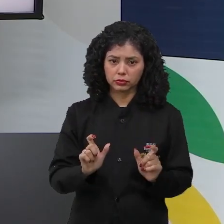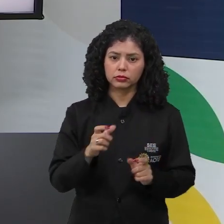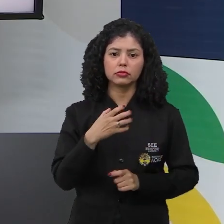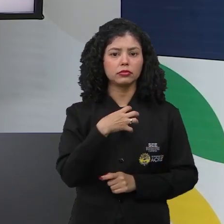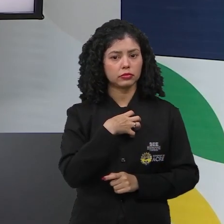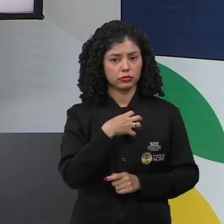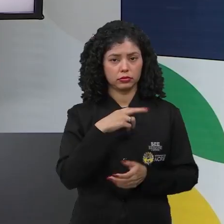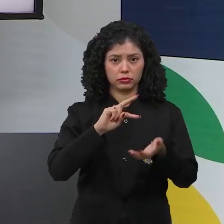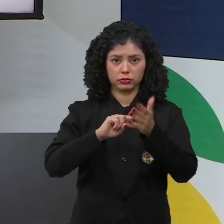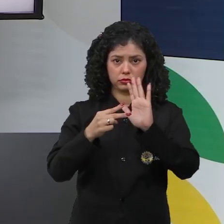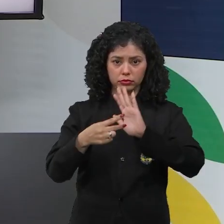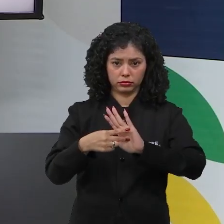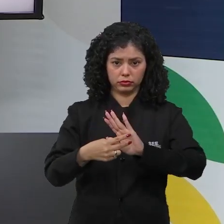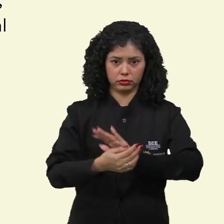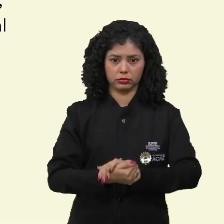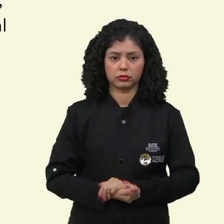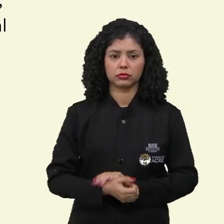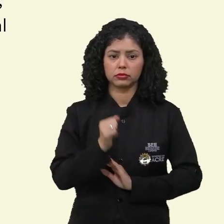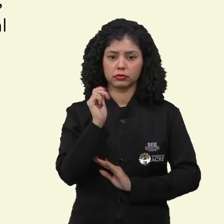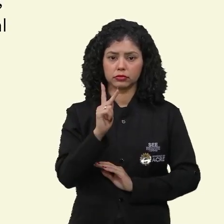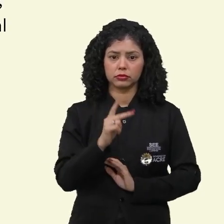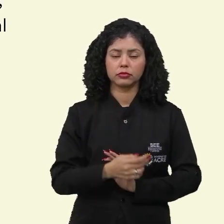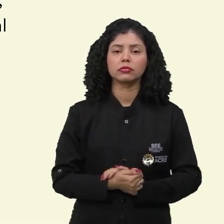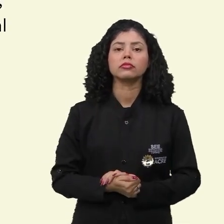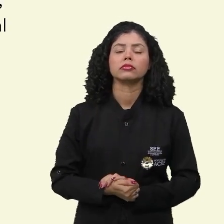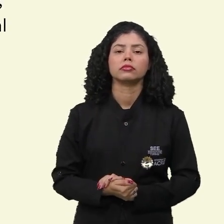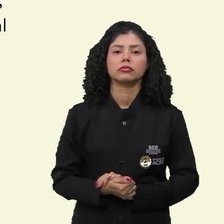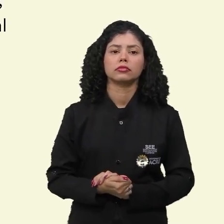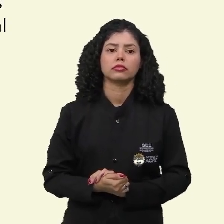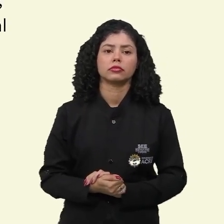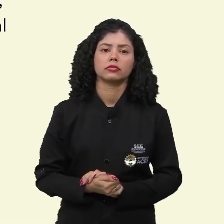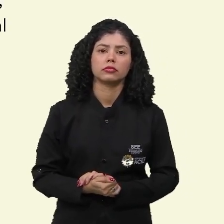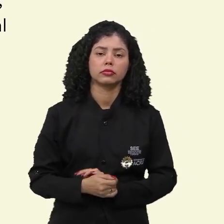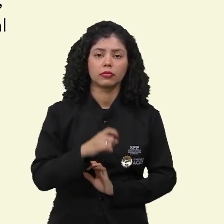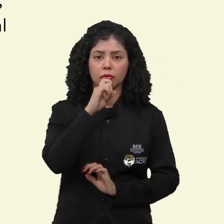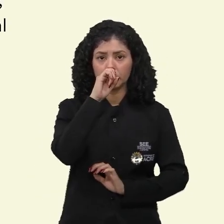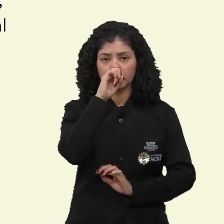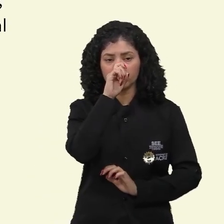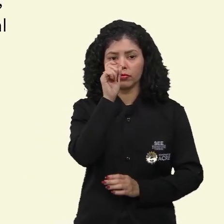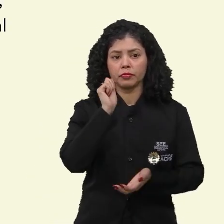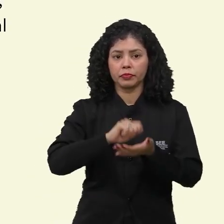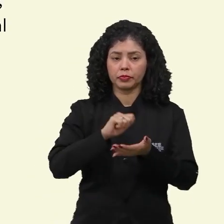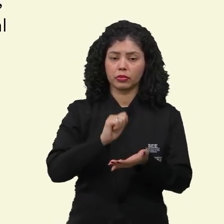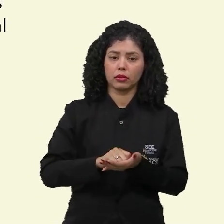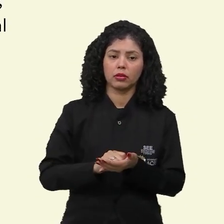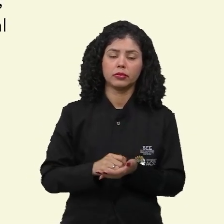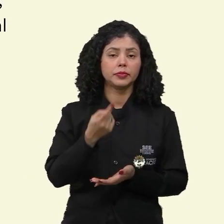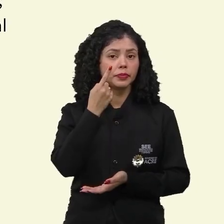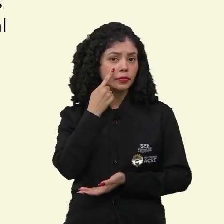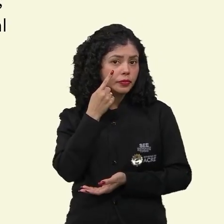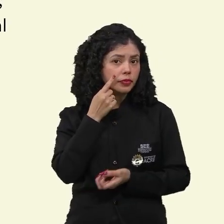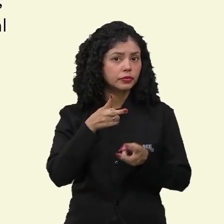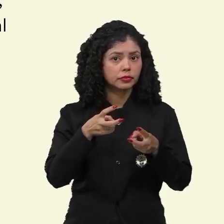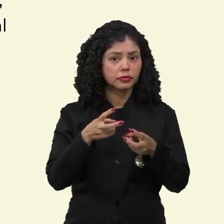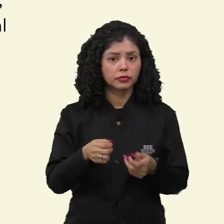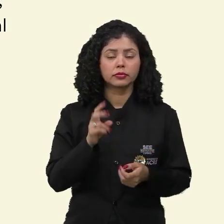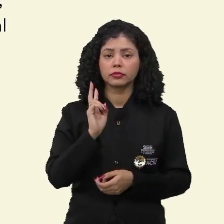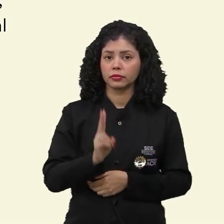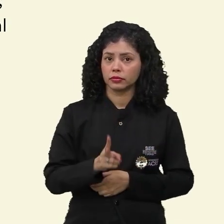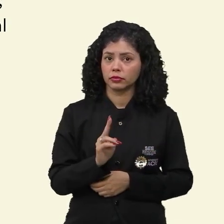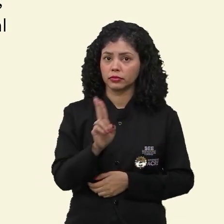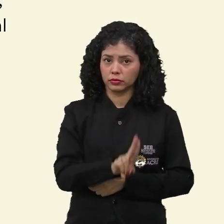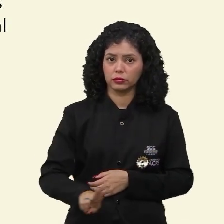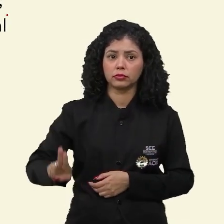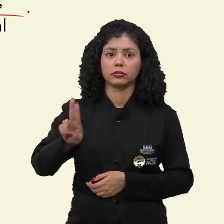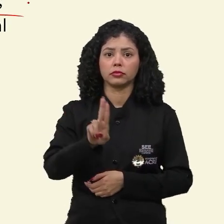seus significados, certo? Então, a gramática descritiva, ela vai observar como a língua é usada